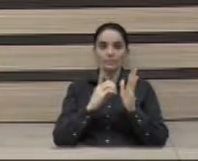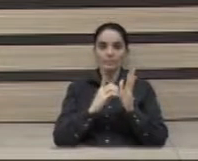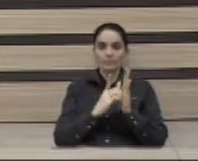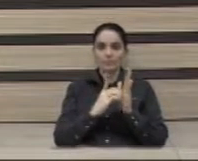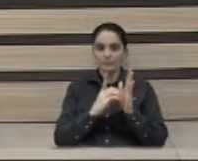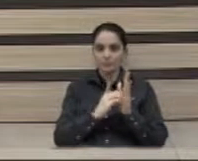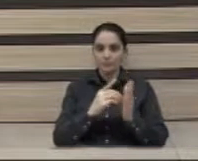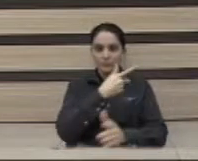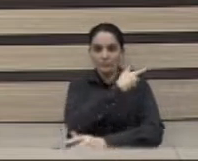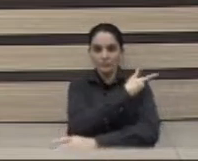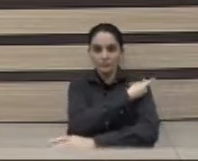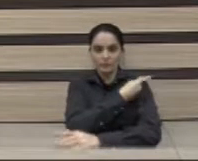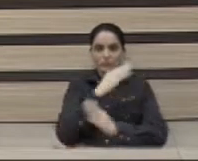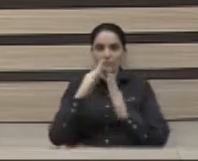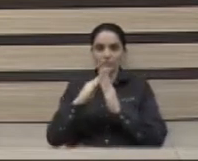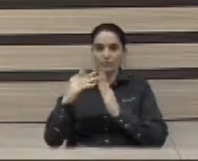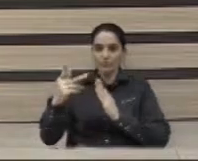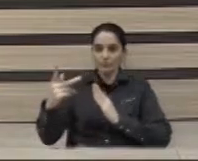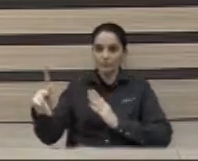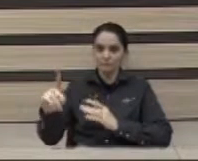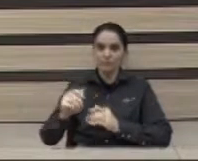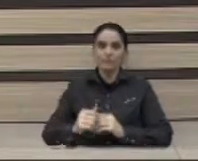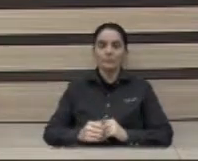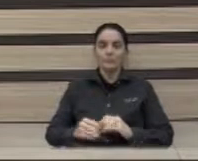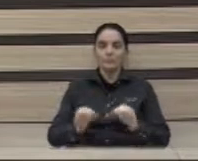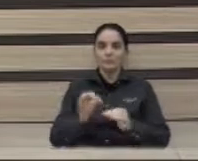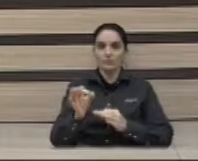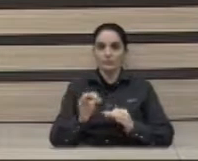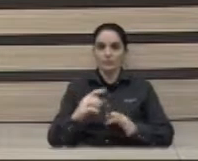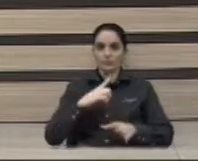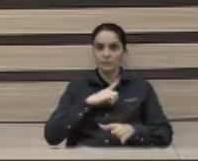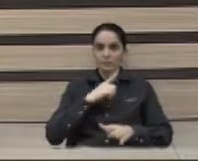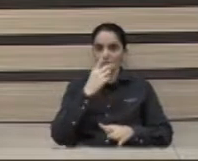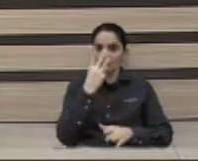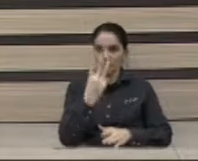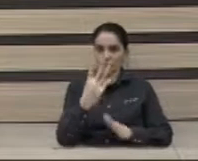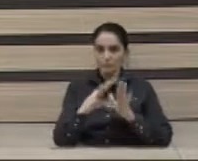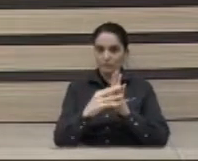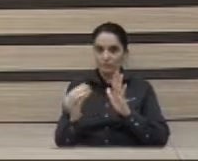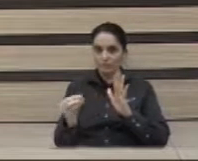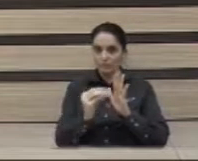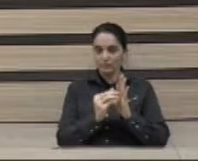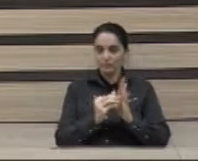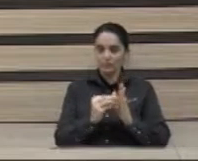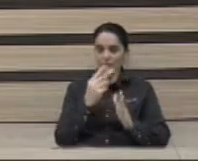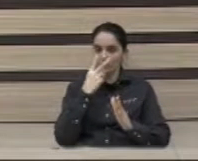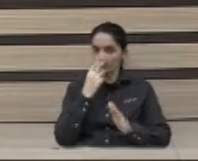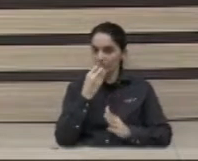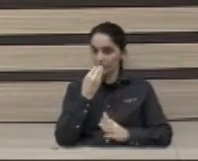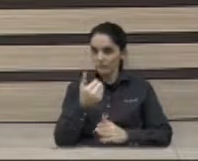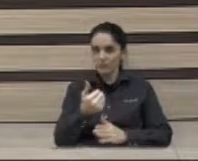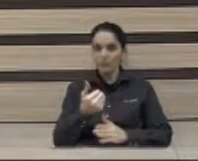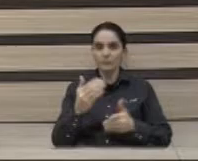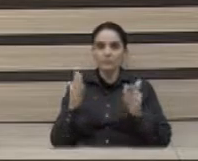e da outras providências. O projeto contém 3 emendas e os pareceres das comissões são favoráveis.